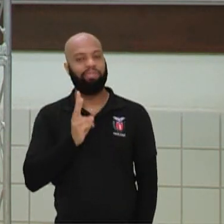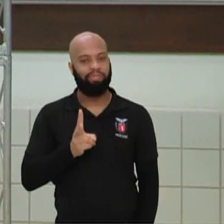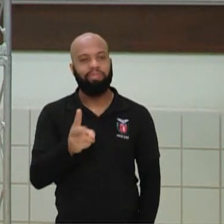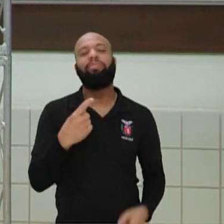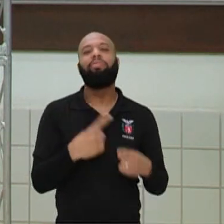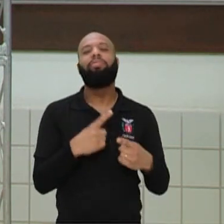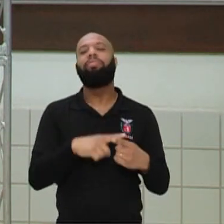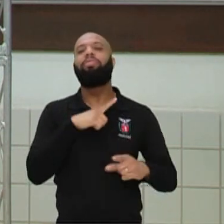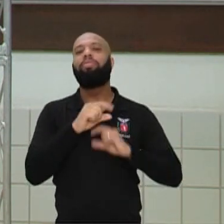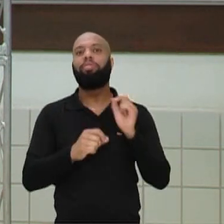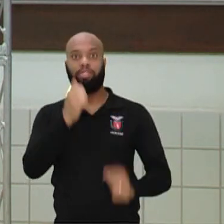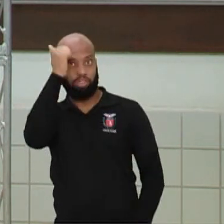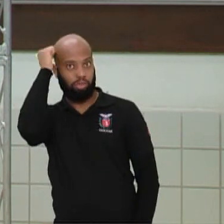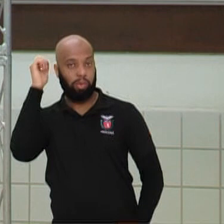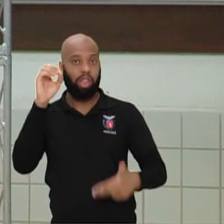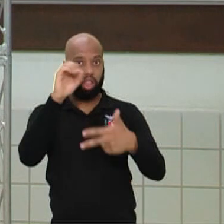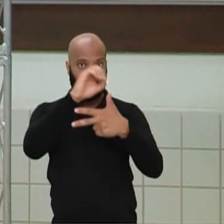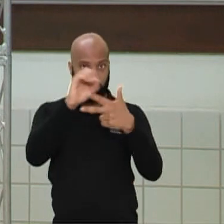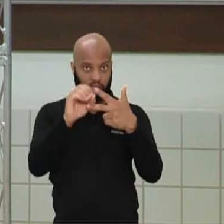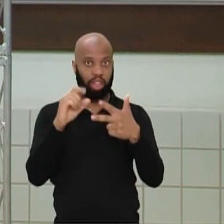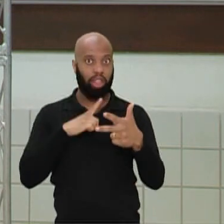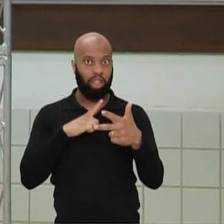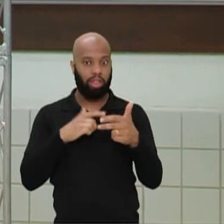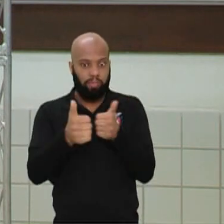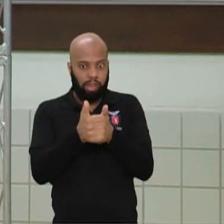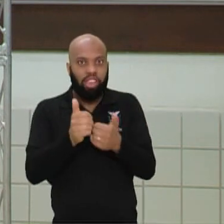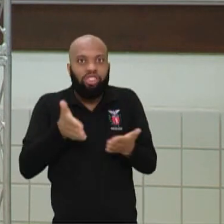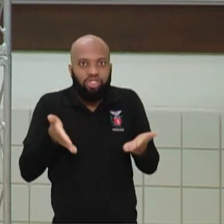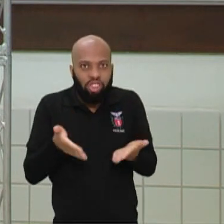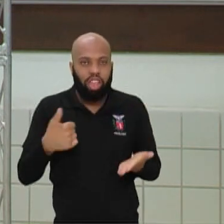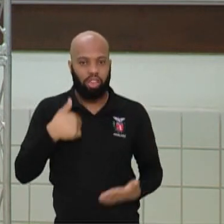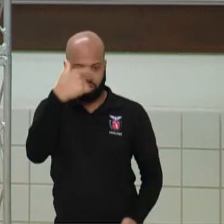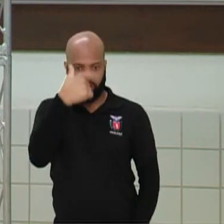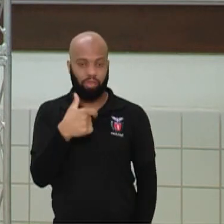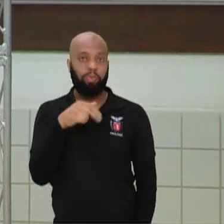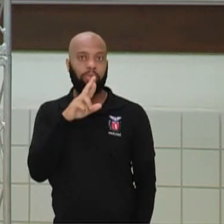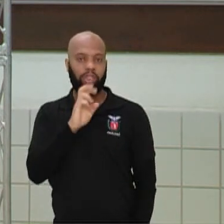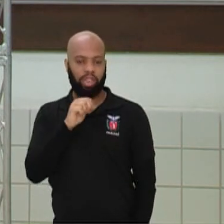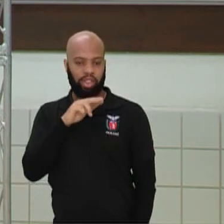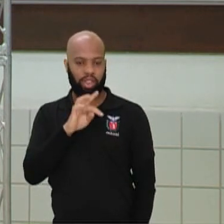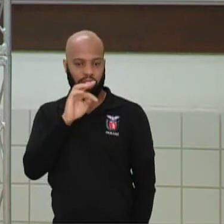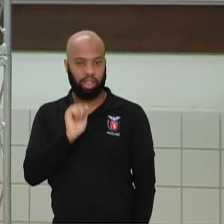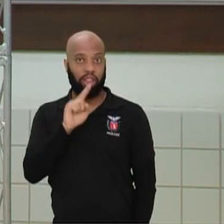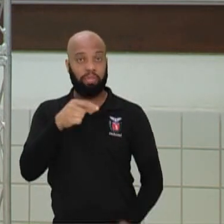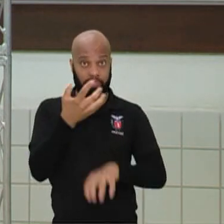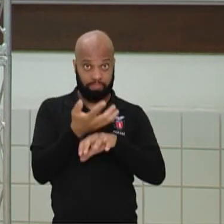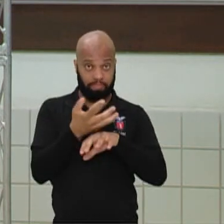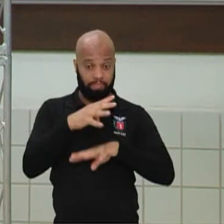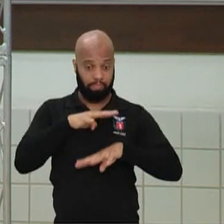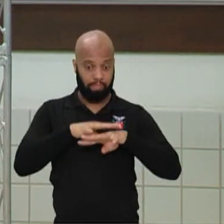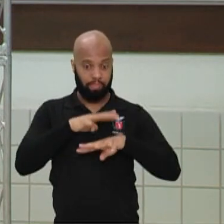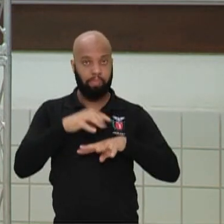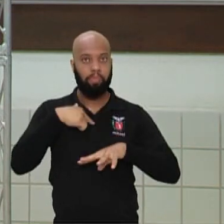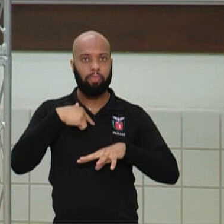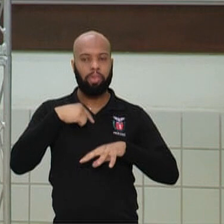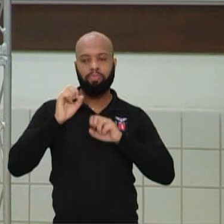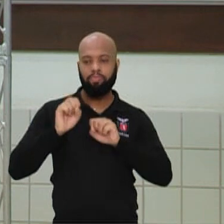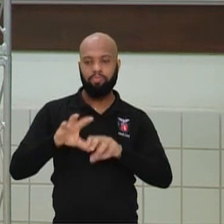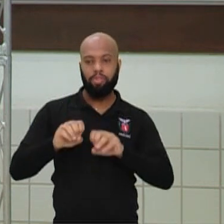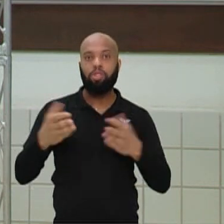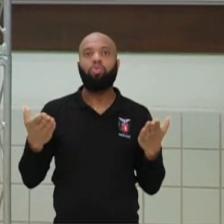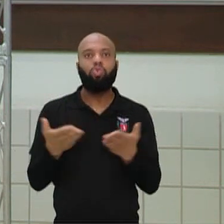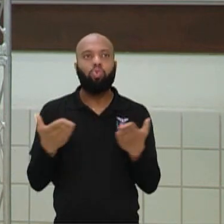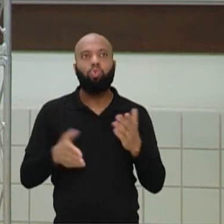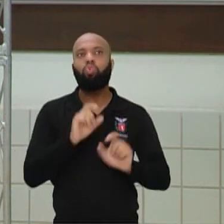que os vestibulares, o Enem está por aí, né? Eu sou a professora Renata, de Matemática. Estarei trabalhando com vocês na aula